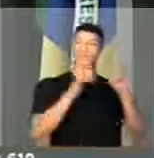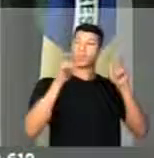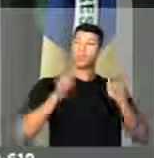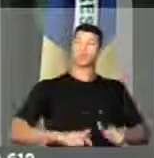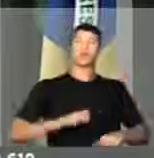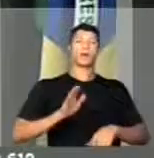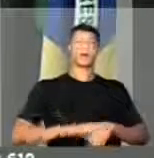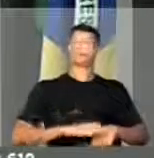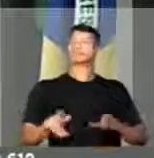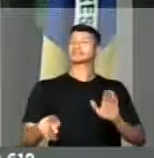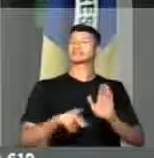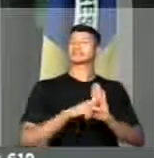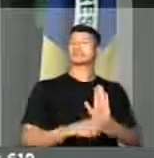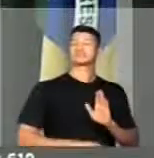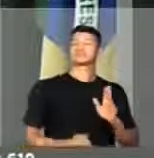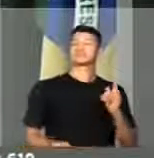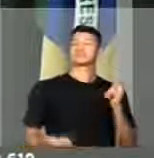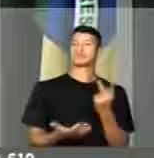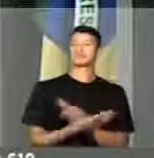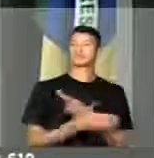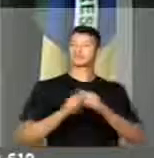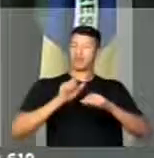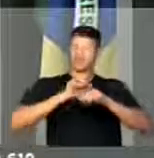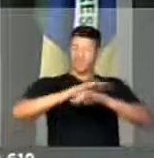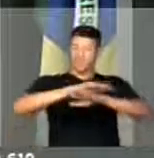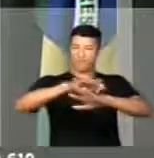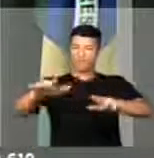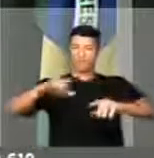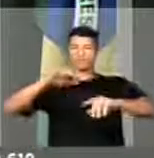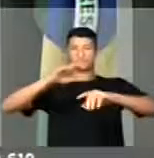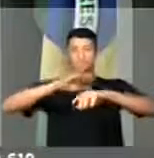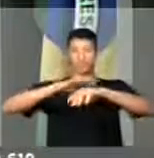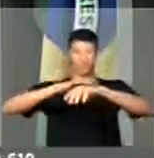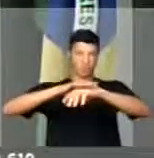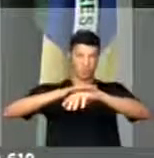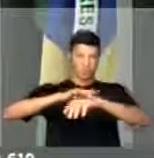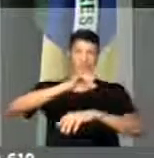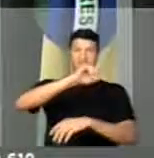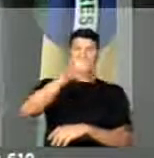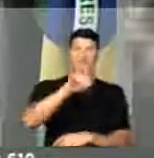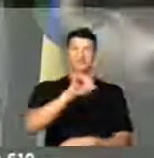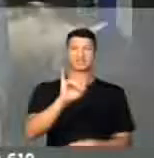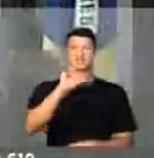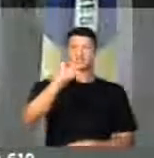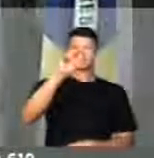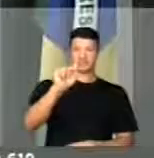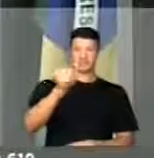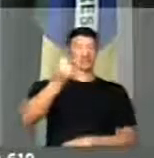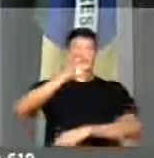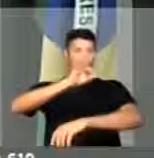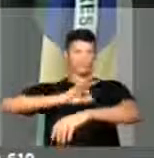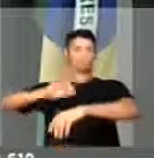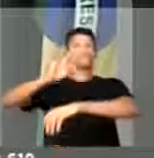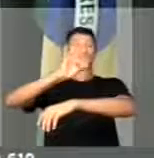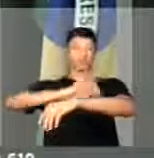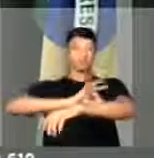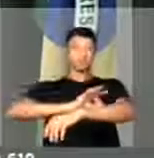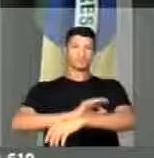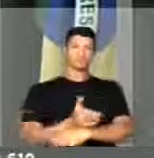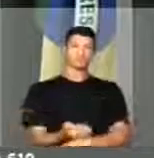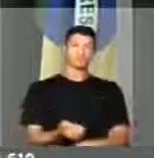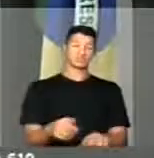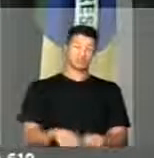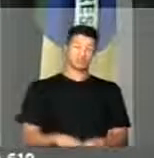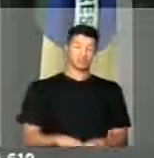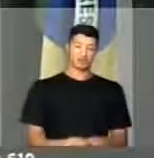locais mais propícios à proliferação do vetor, que é o mosquito Aedes aegypti, mosquito que não só